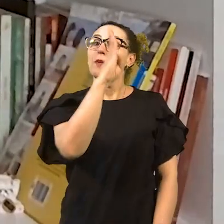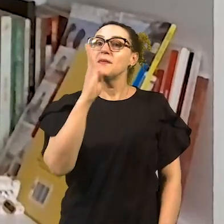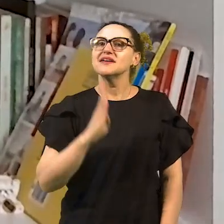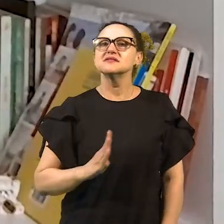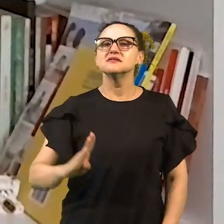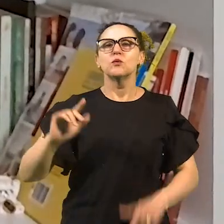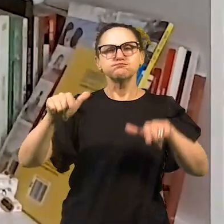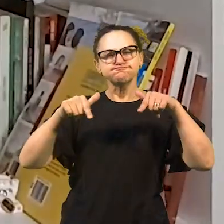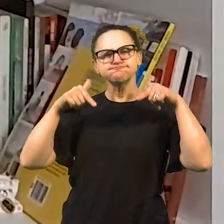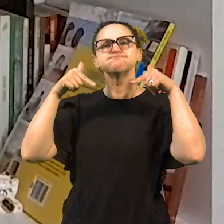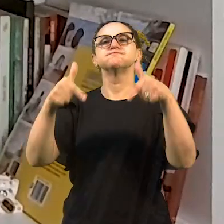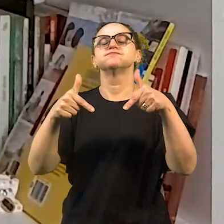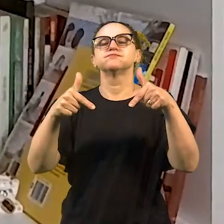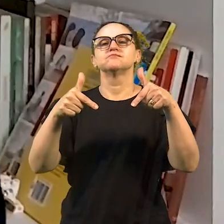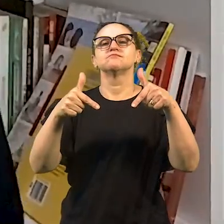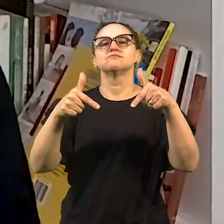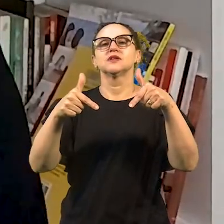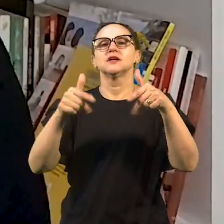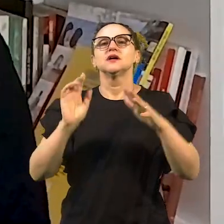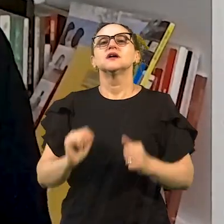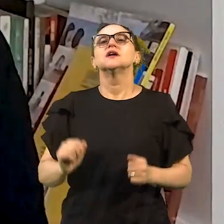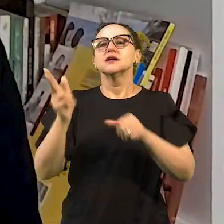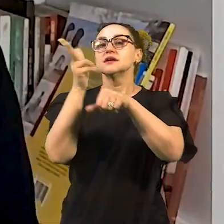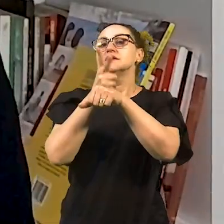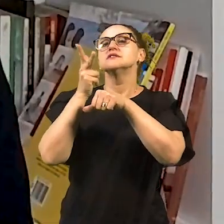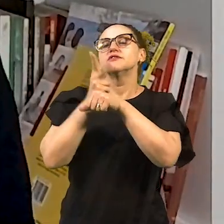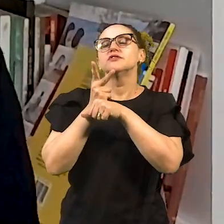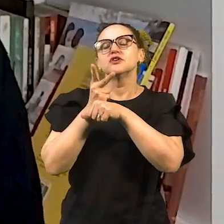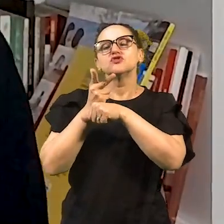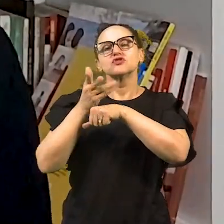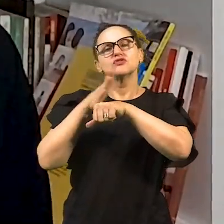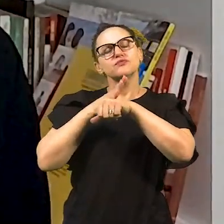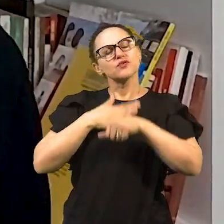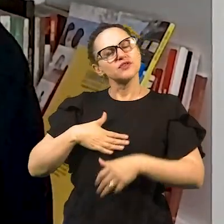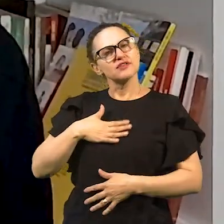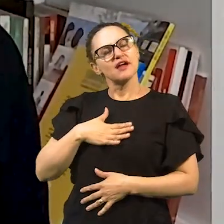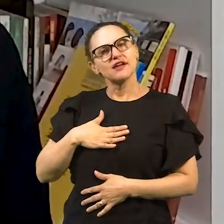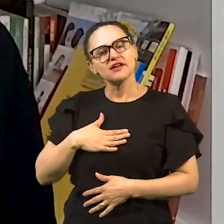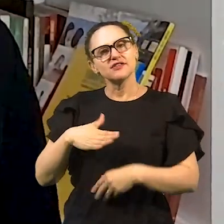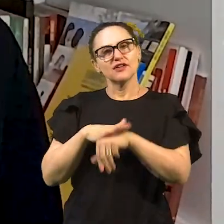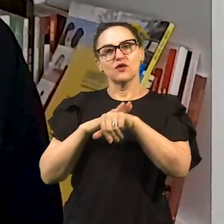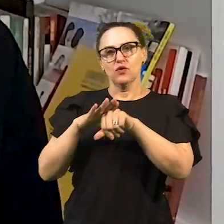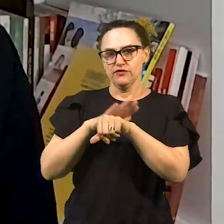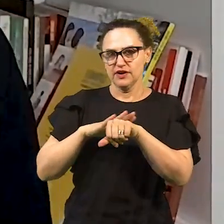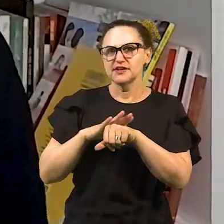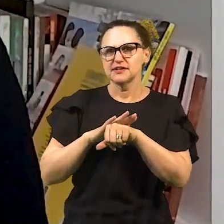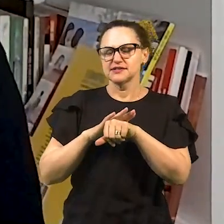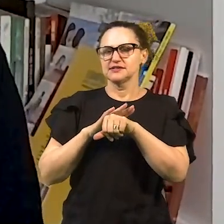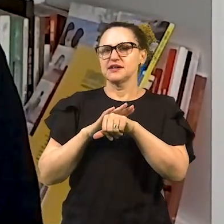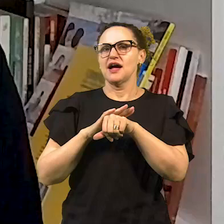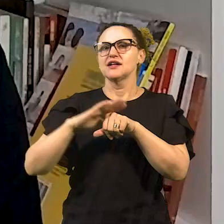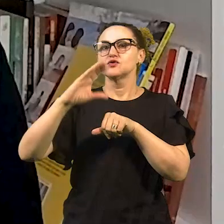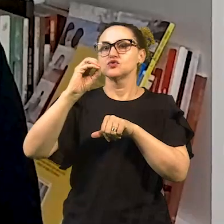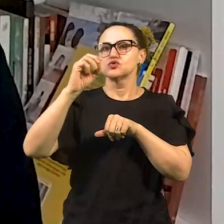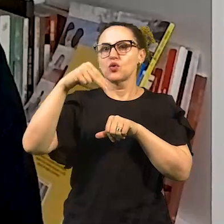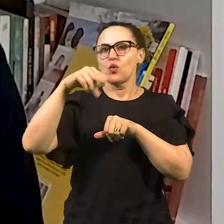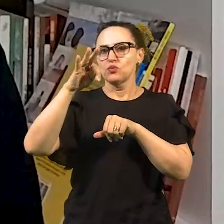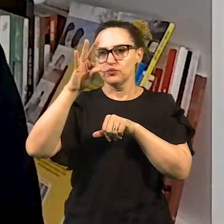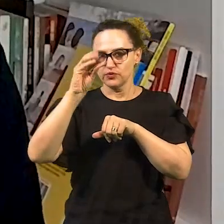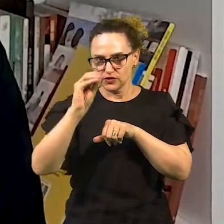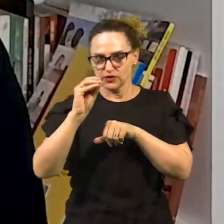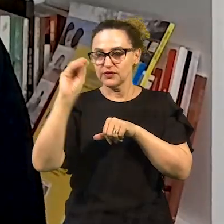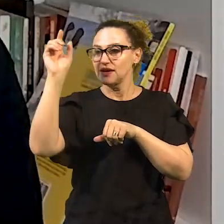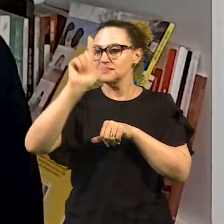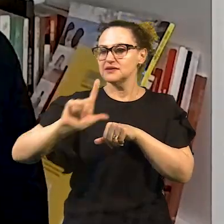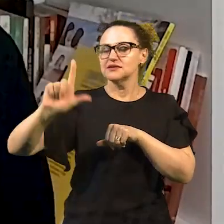Brasil que luta. Nesse vídeo eu gostaria de conversar com vocês sobre alguns contos da literatura brasileira que vão